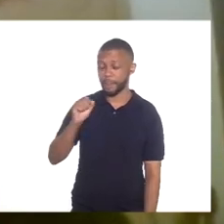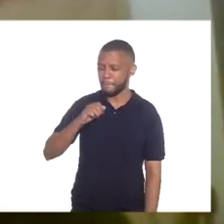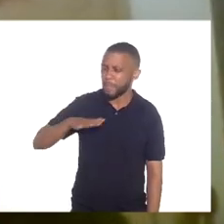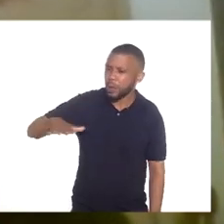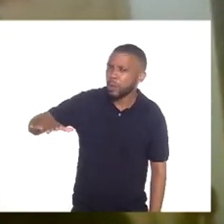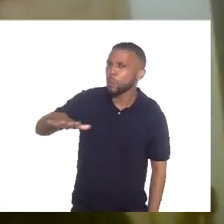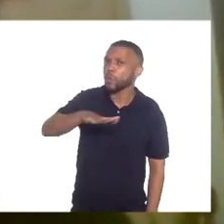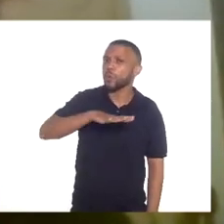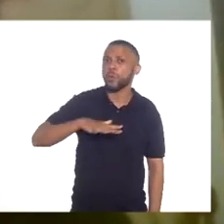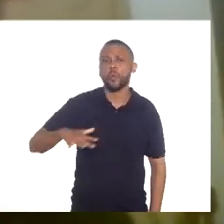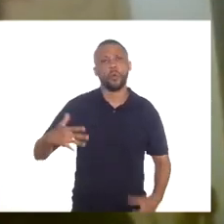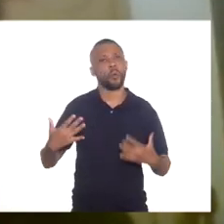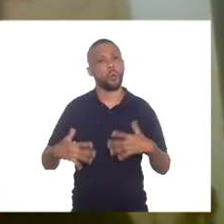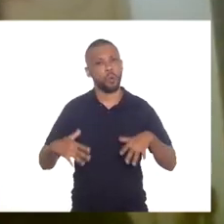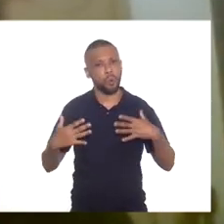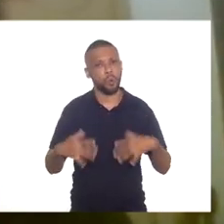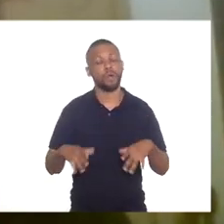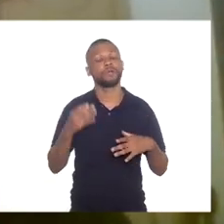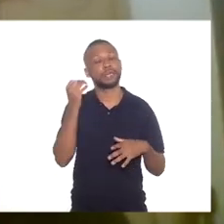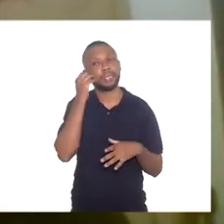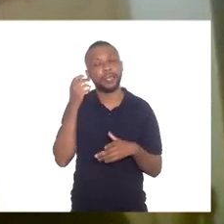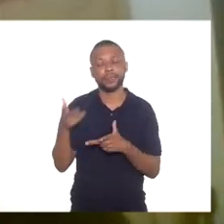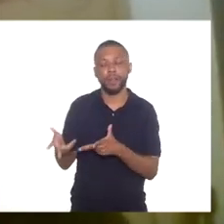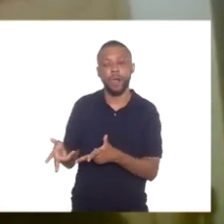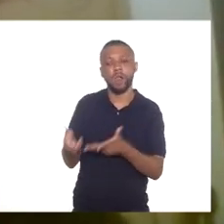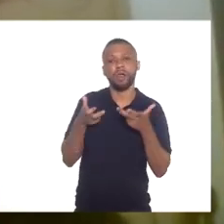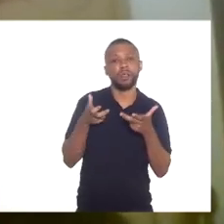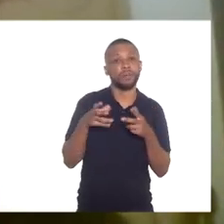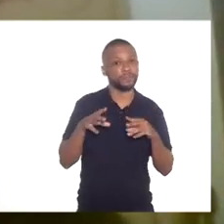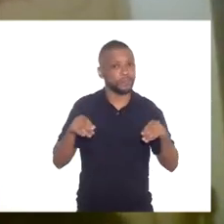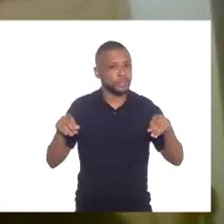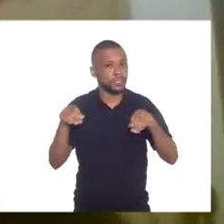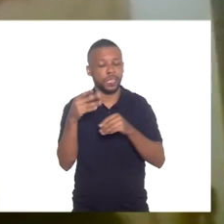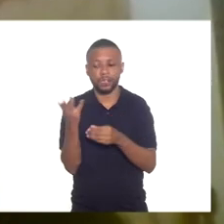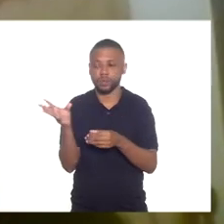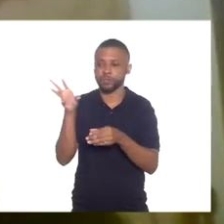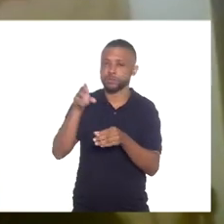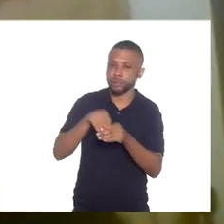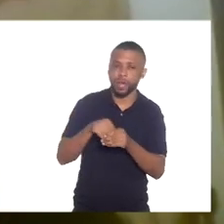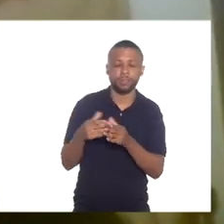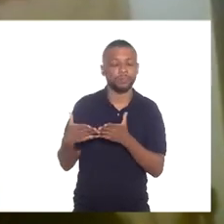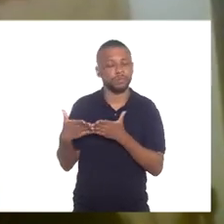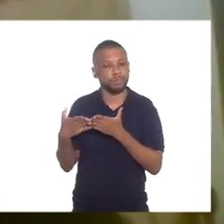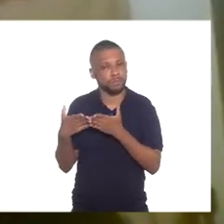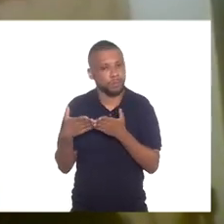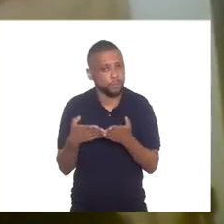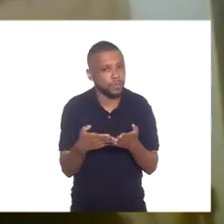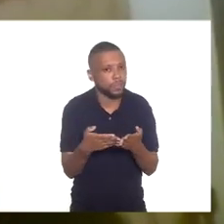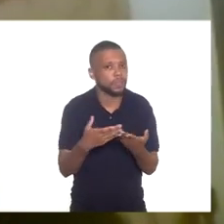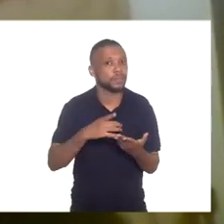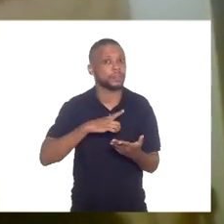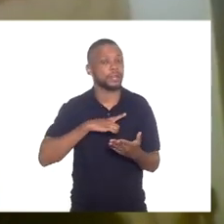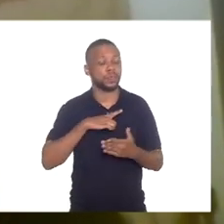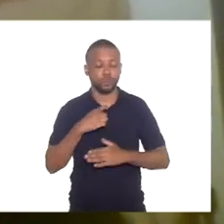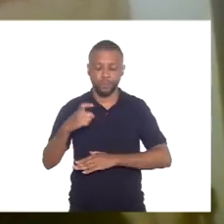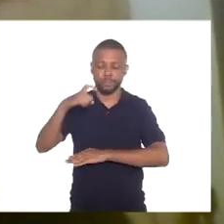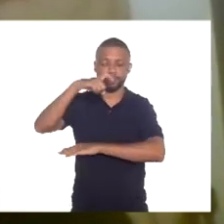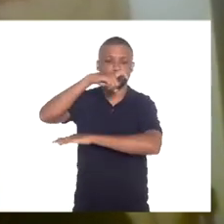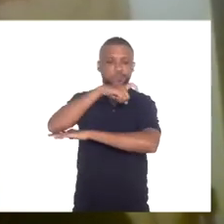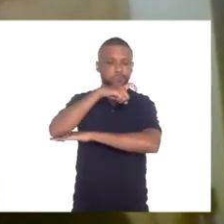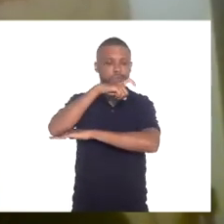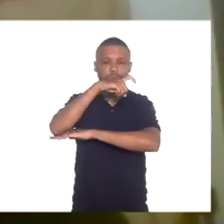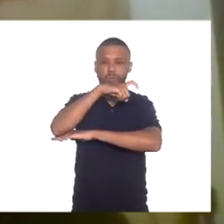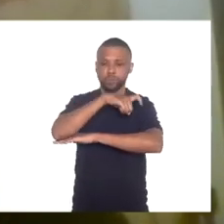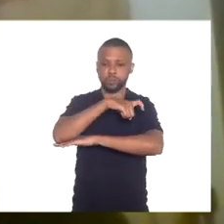fossem tirados de terra e colocados no navio através de usando um grande guindaste.